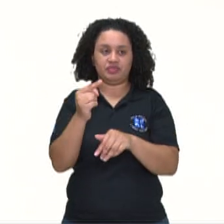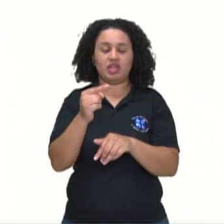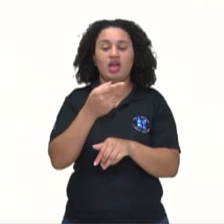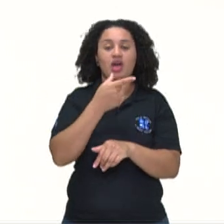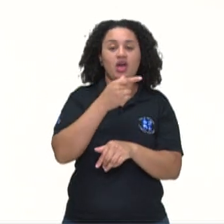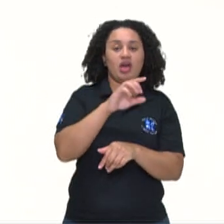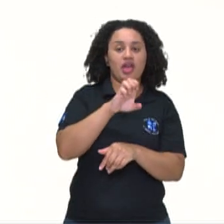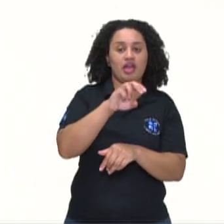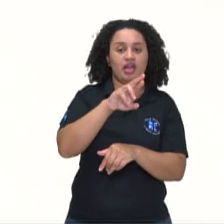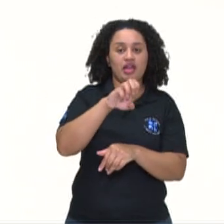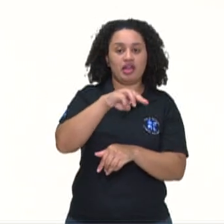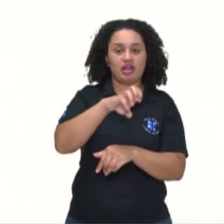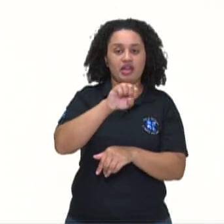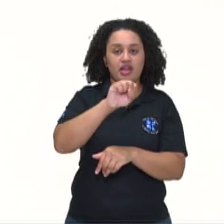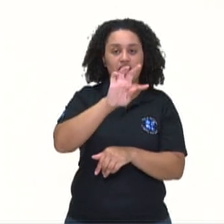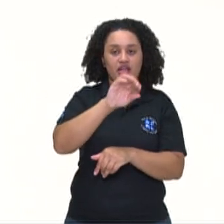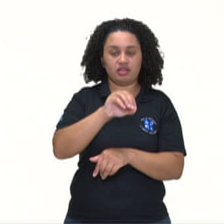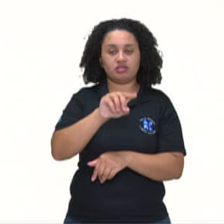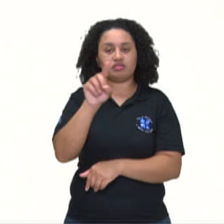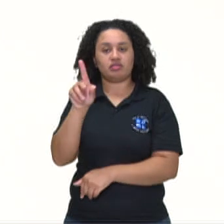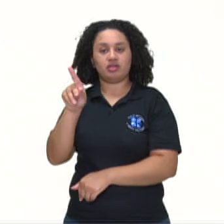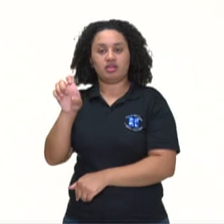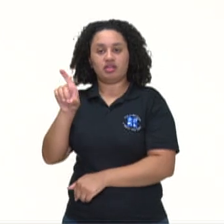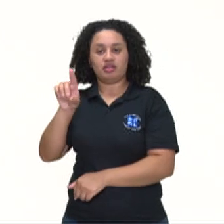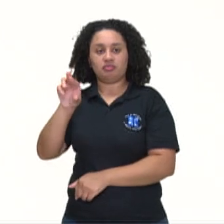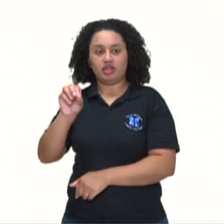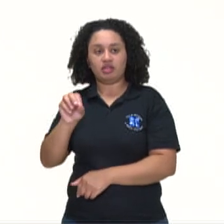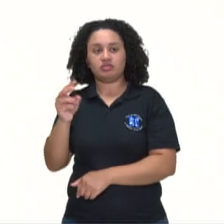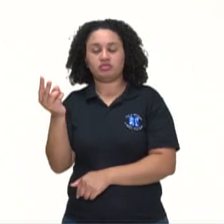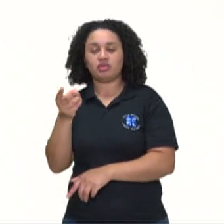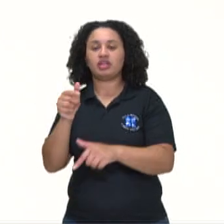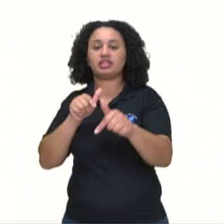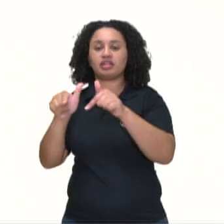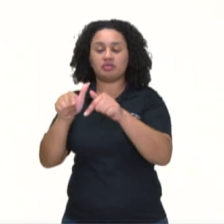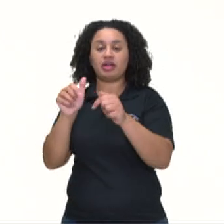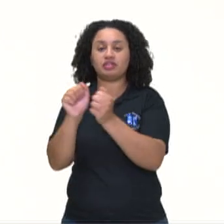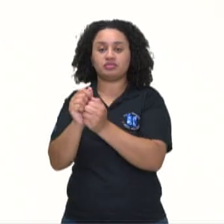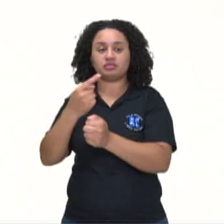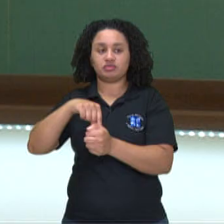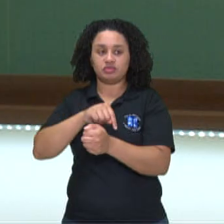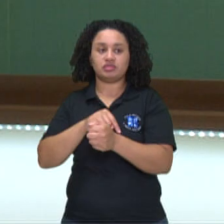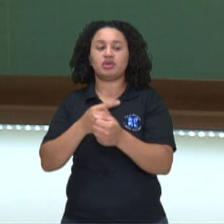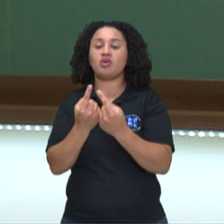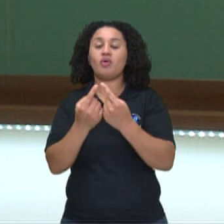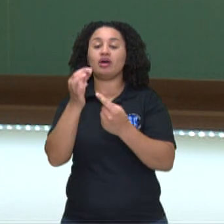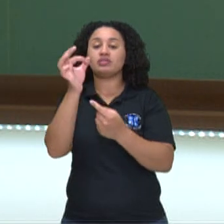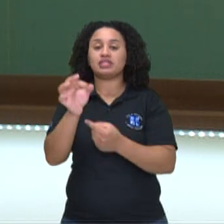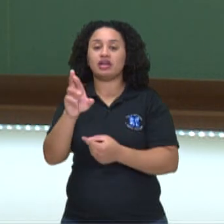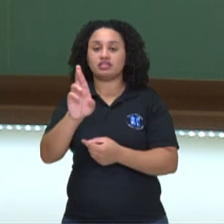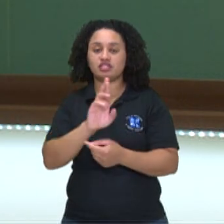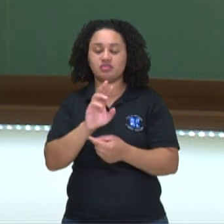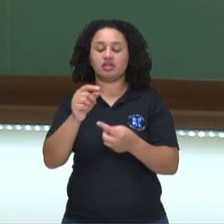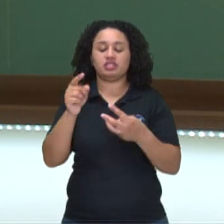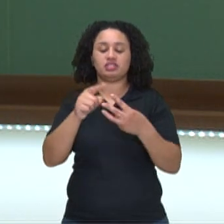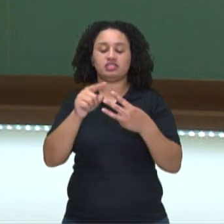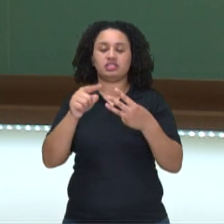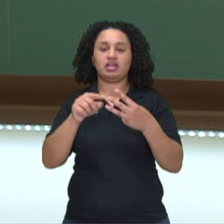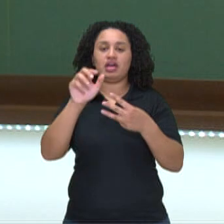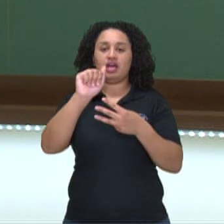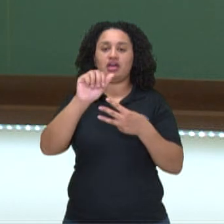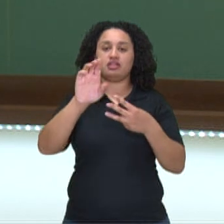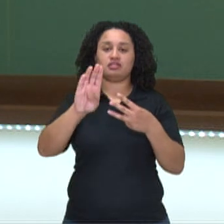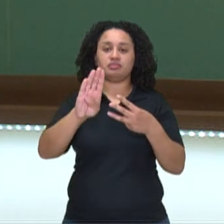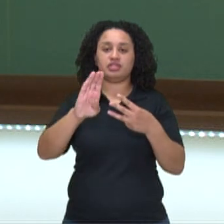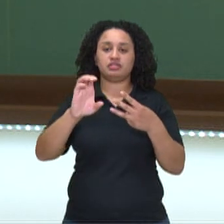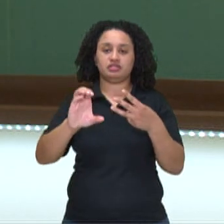Pedro trabalham conosco. Temos doesn't, don't or aren't. Qual dessas três expressões vão preencher corretamente a